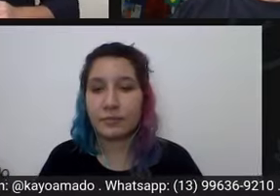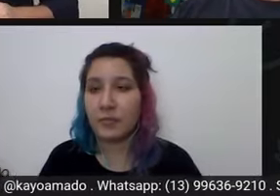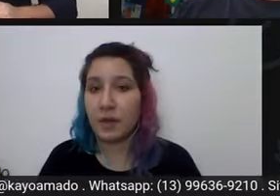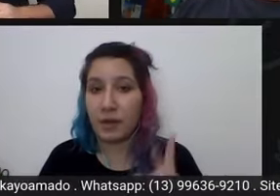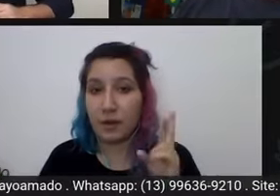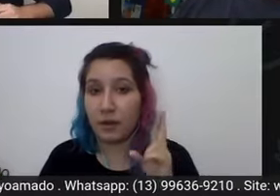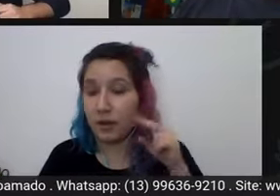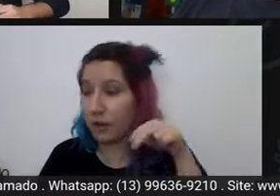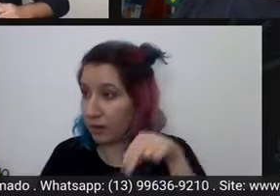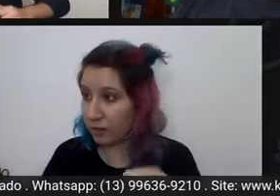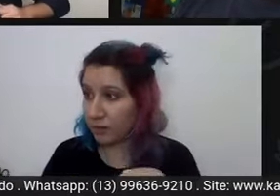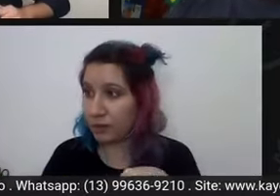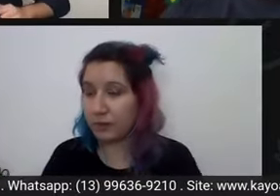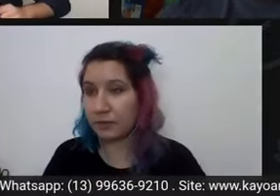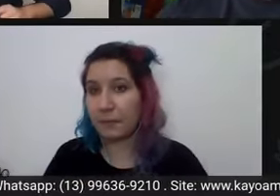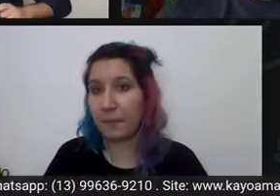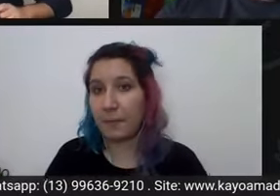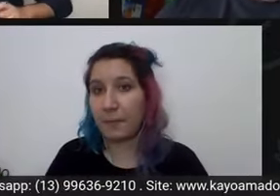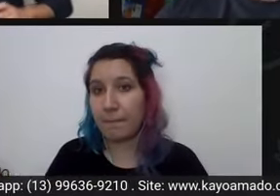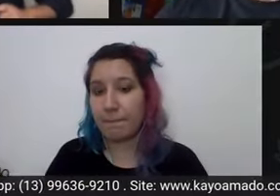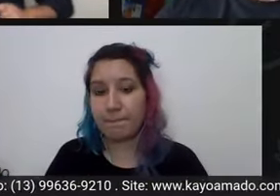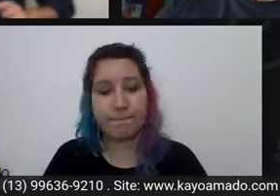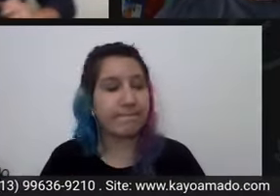E aí, Renato?